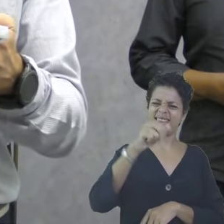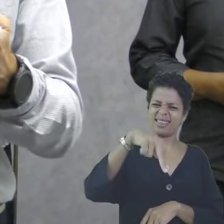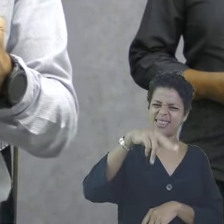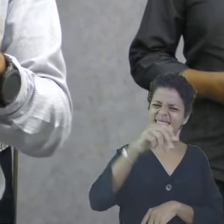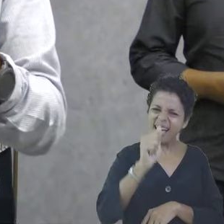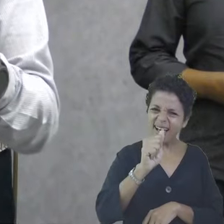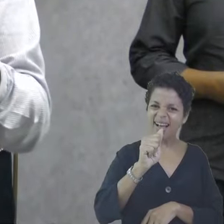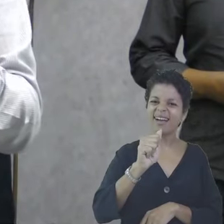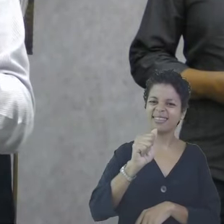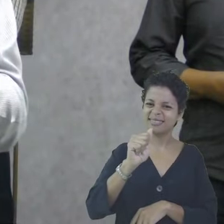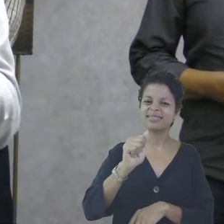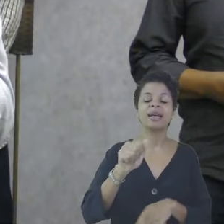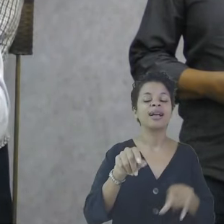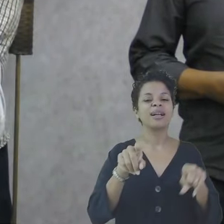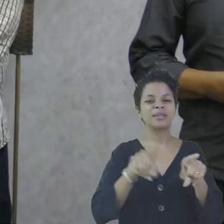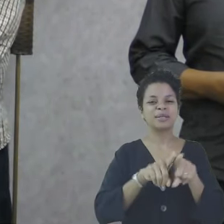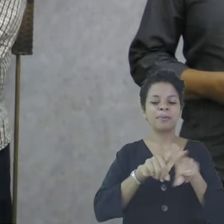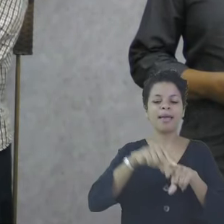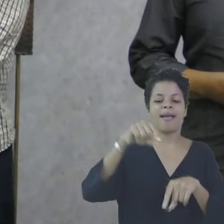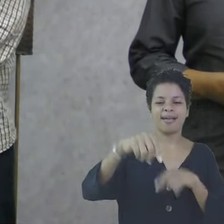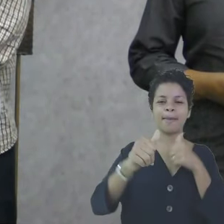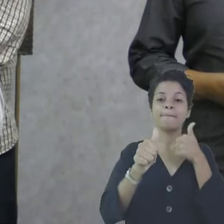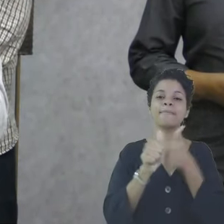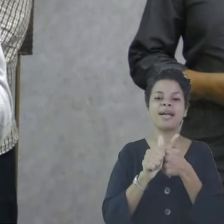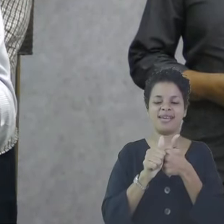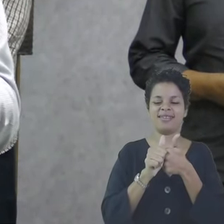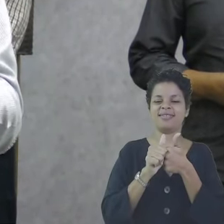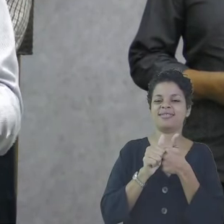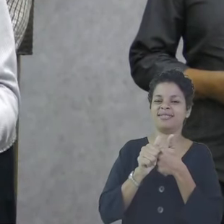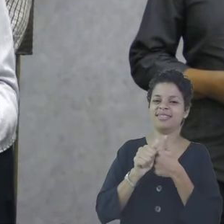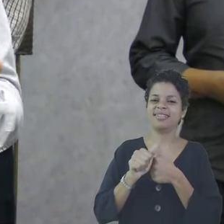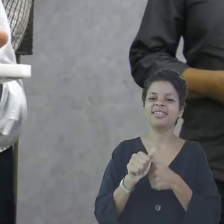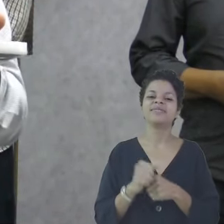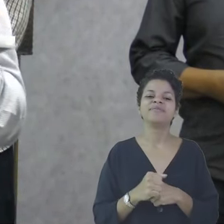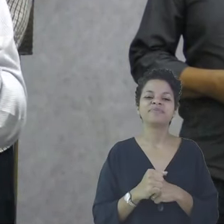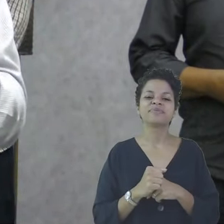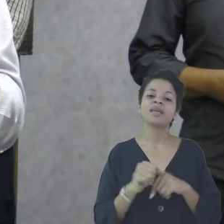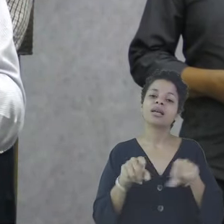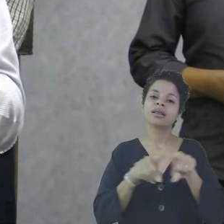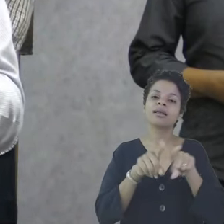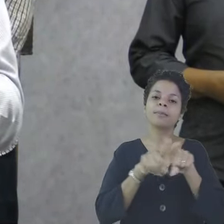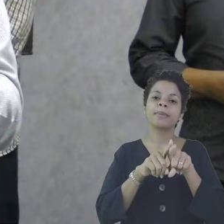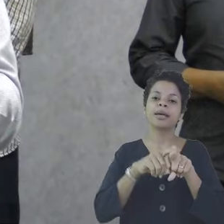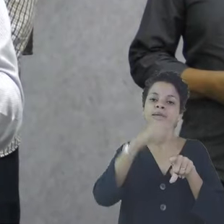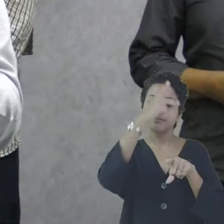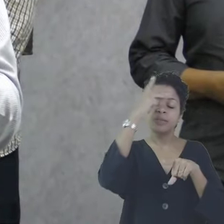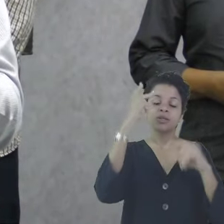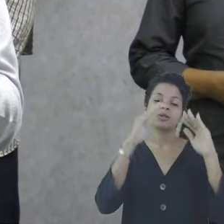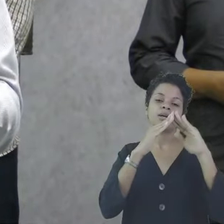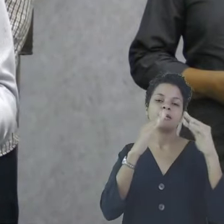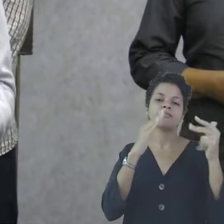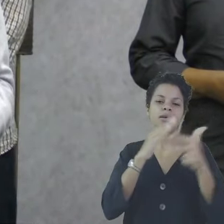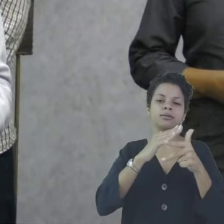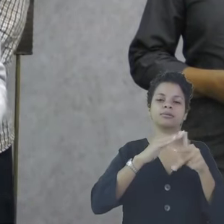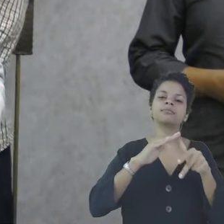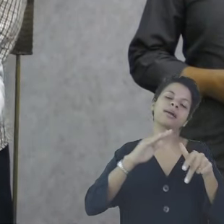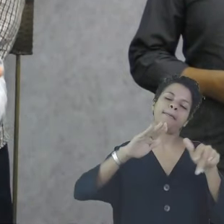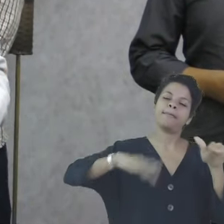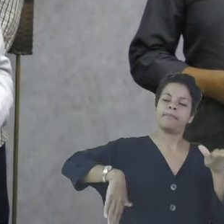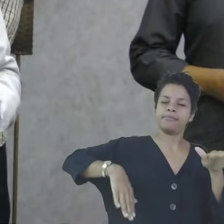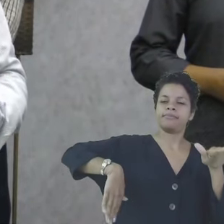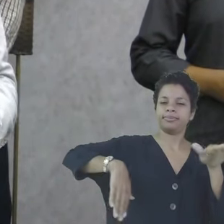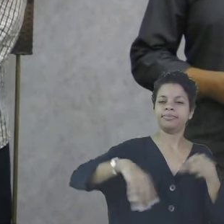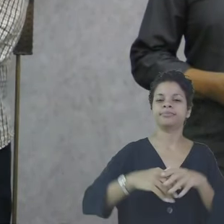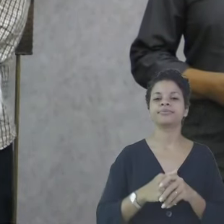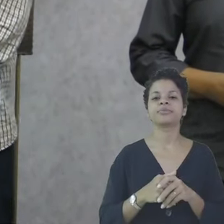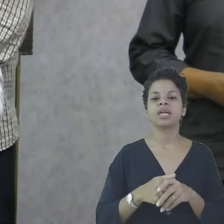Mato Grosso, o pessoal do Jardim Las Palmas também aqui perto de nós, e também o pessoal da igreja de São Sebastião.